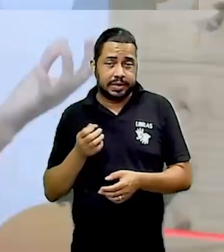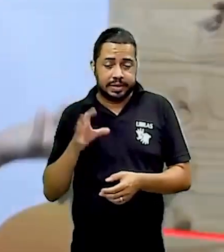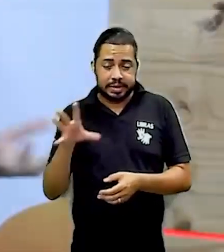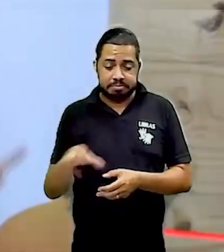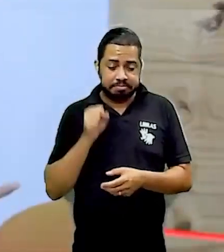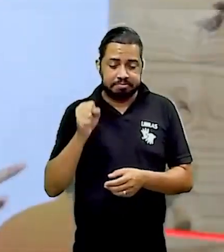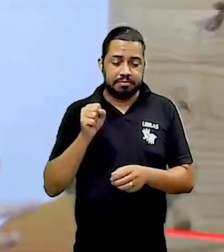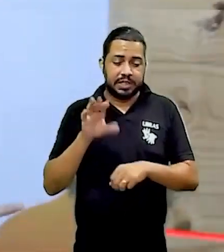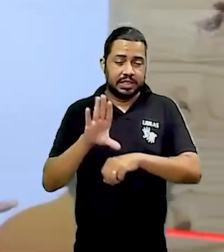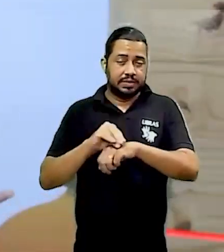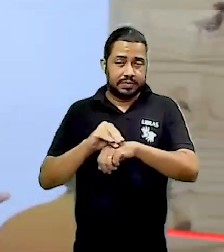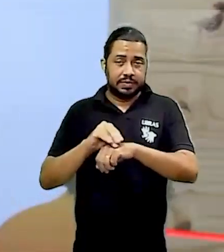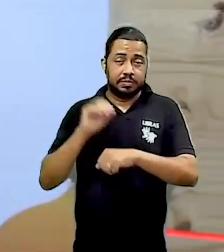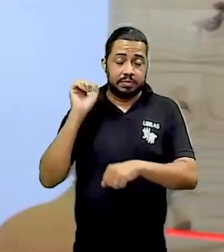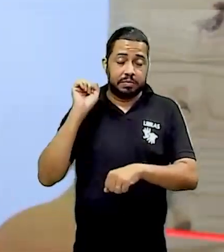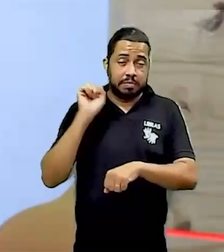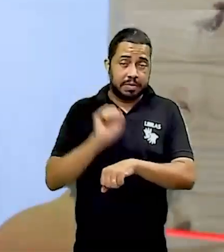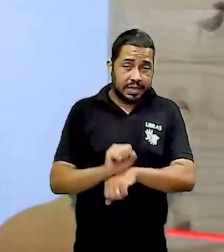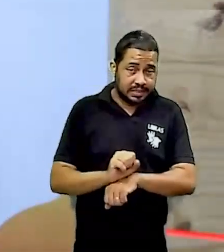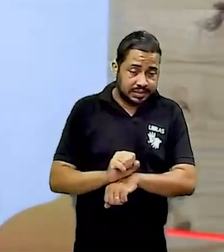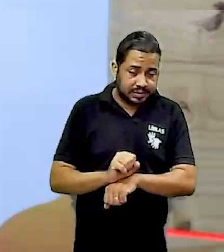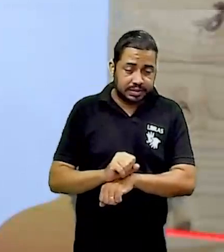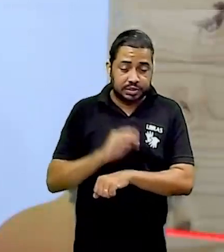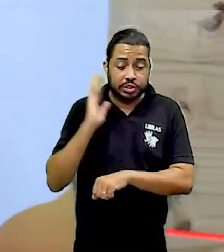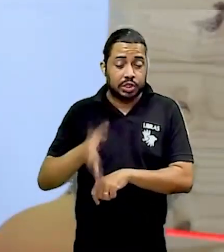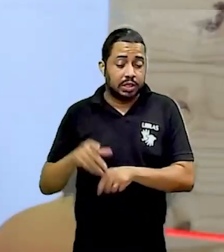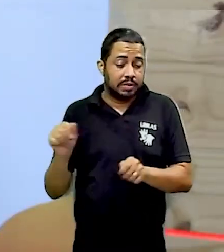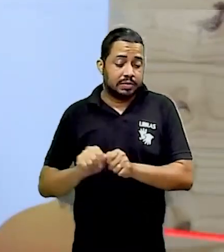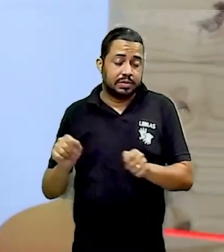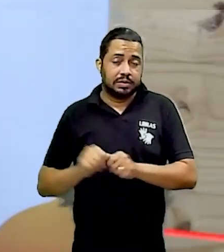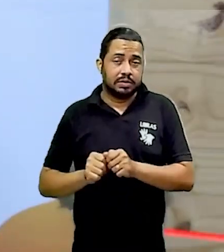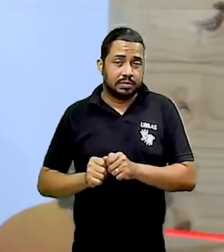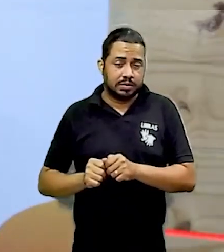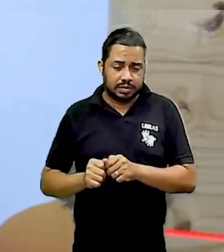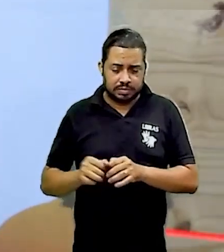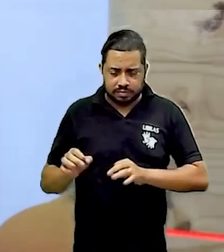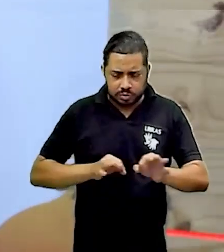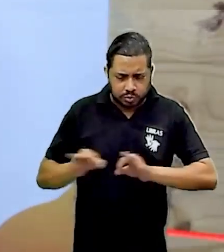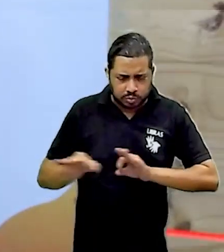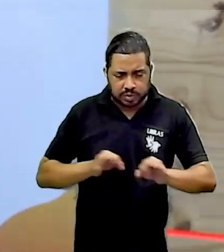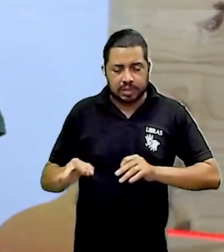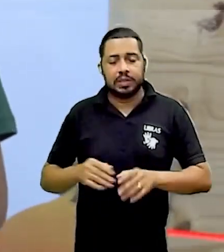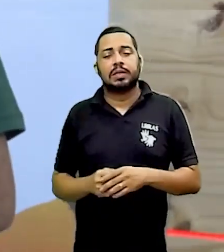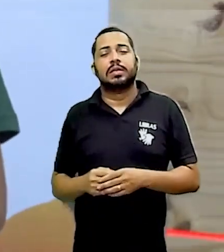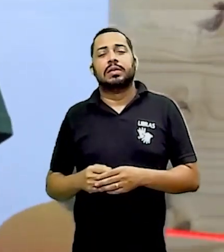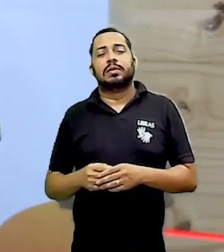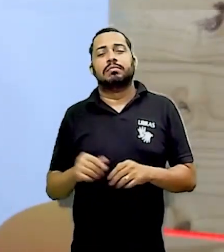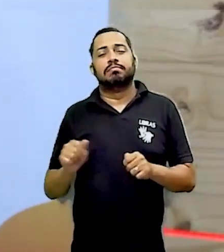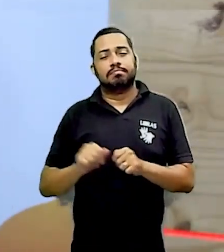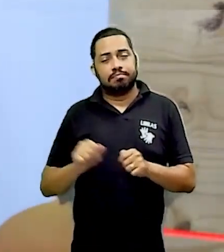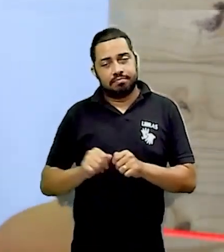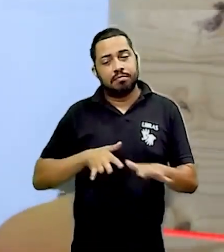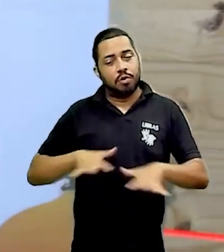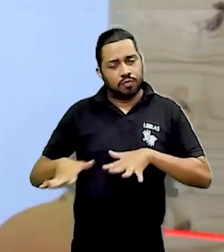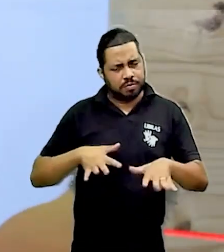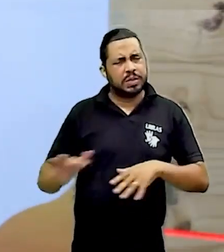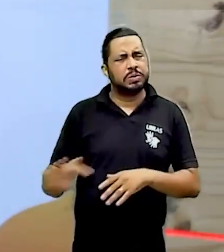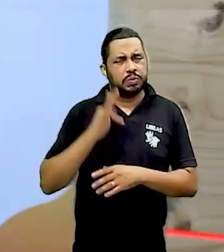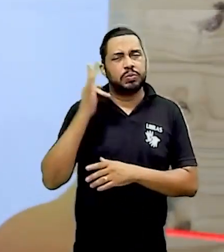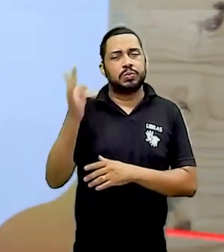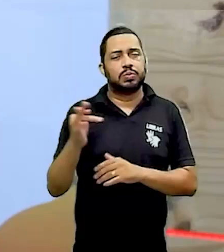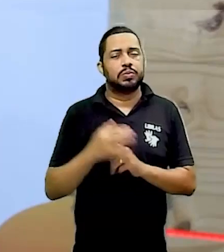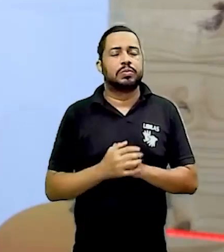o momento estático parado e já tenta reproduzir o movimento é, no futuro mesmo.